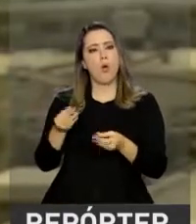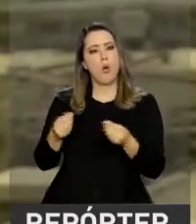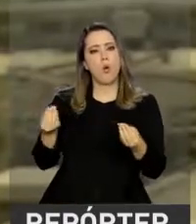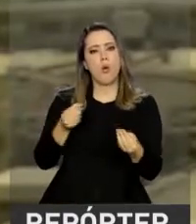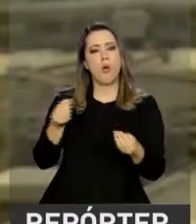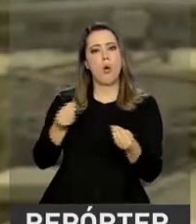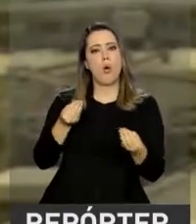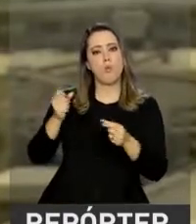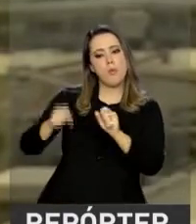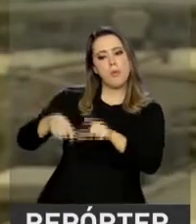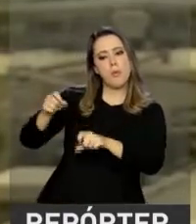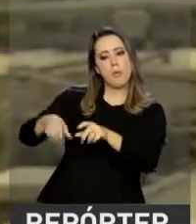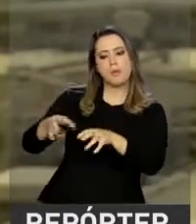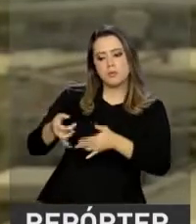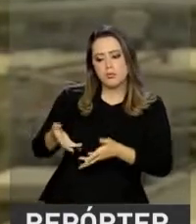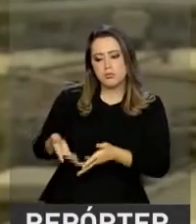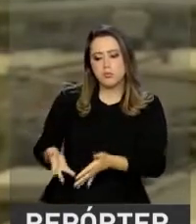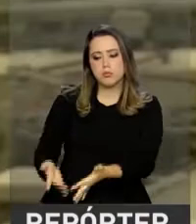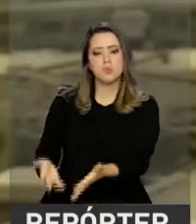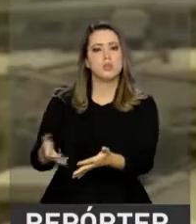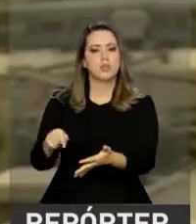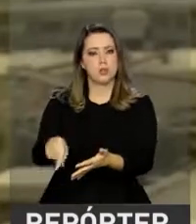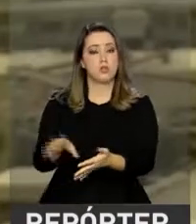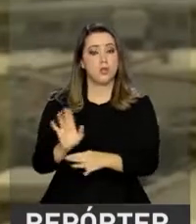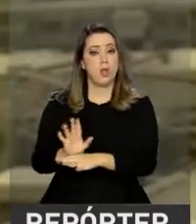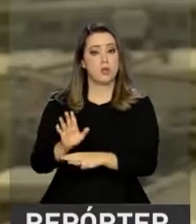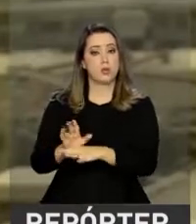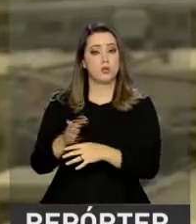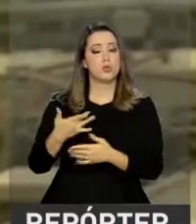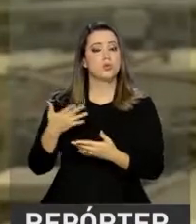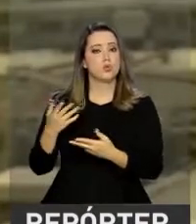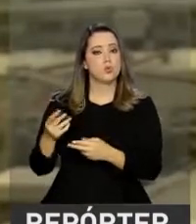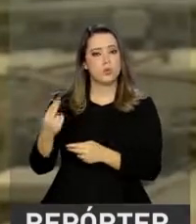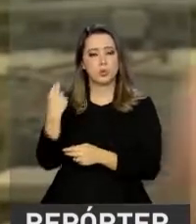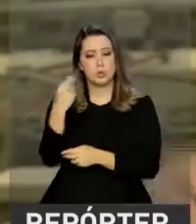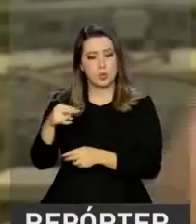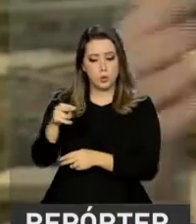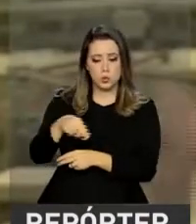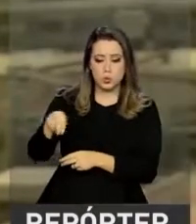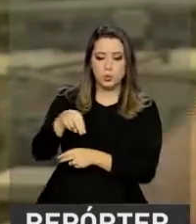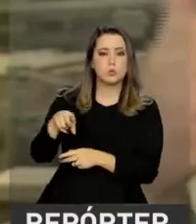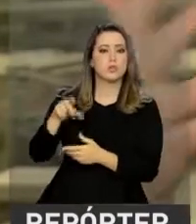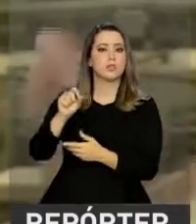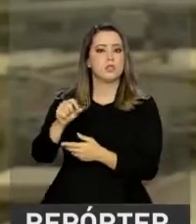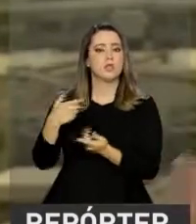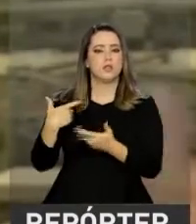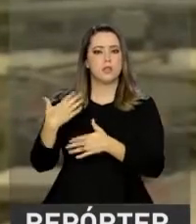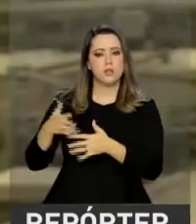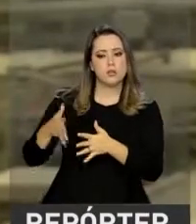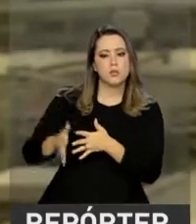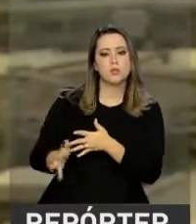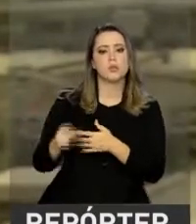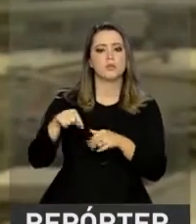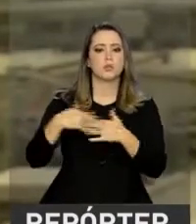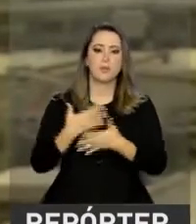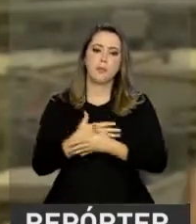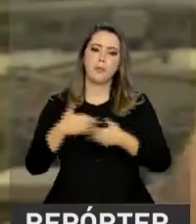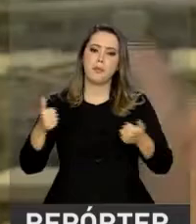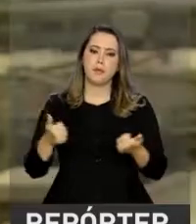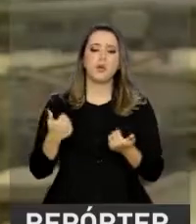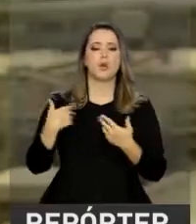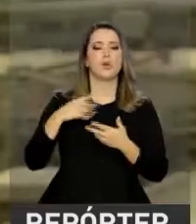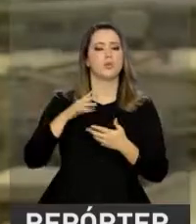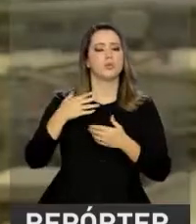atravesse esses poros e penetra e atravessa a raiz pra poder desenvolver eventualmente melhor os fertilizantes